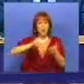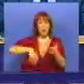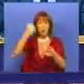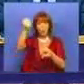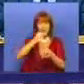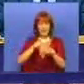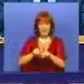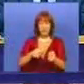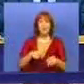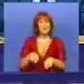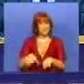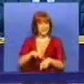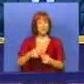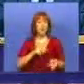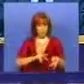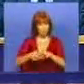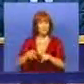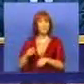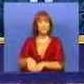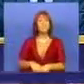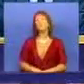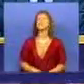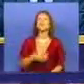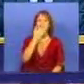E essa situação será corrigida.